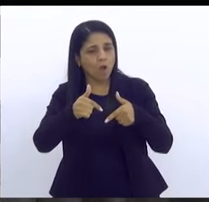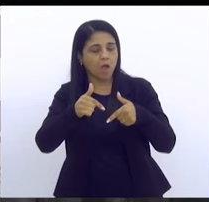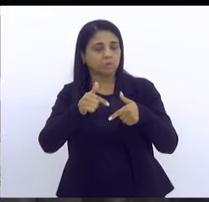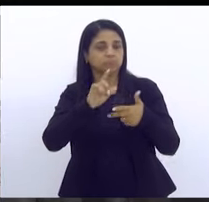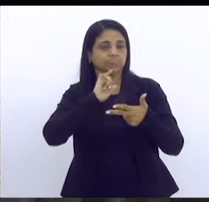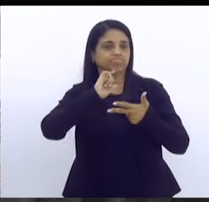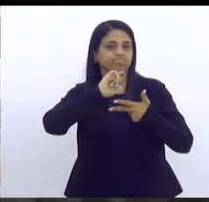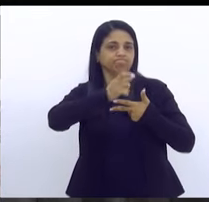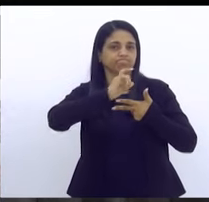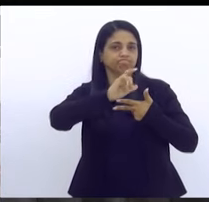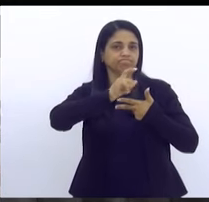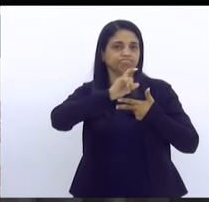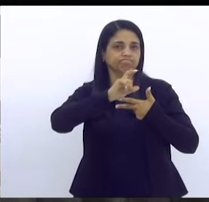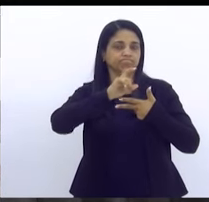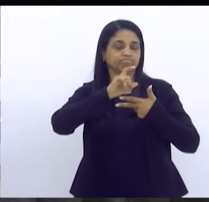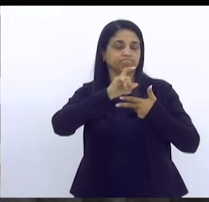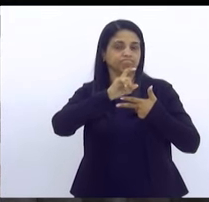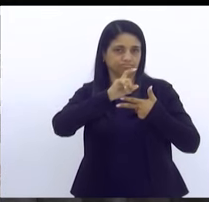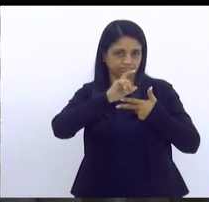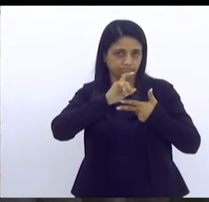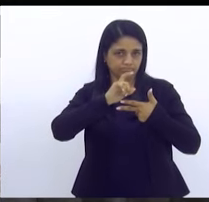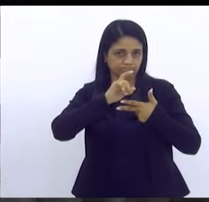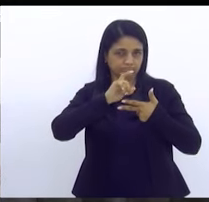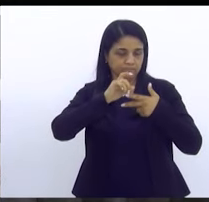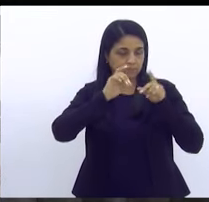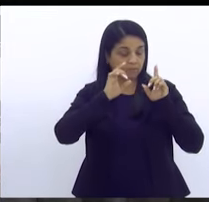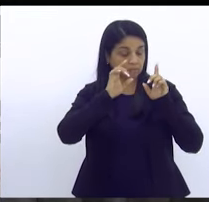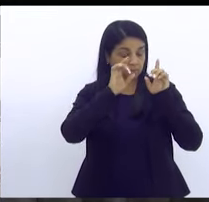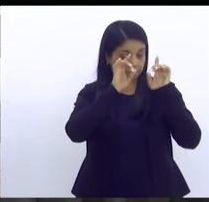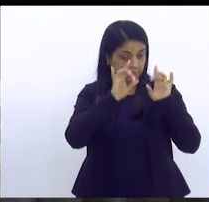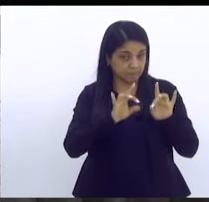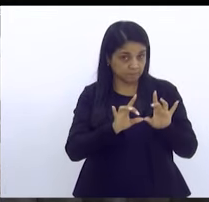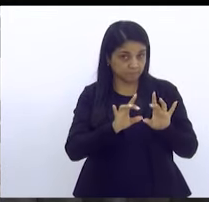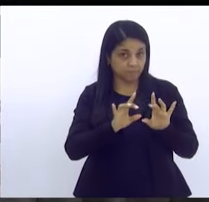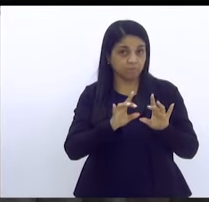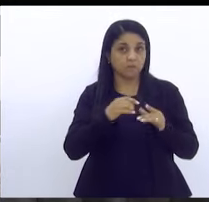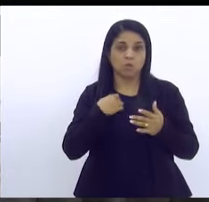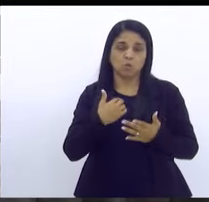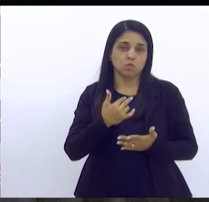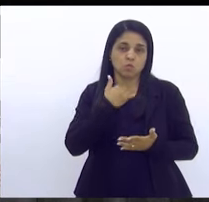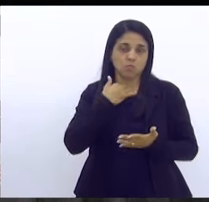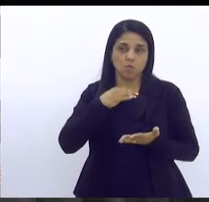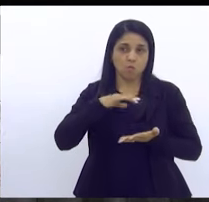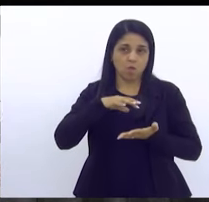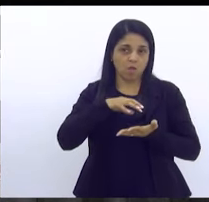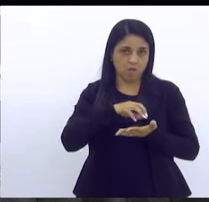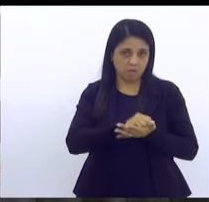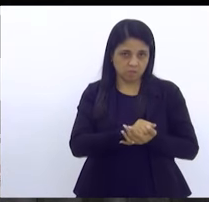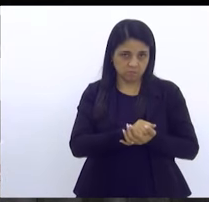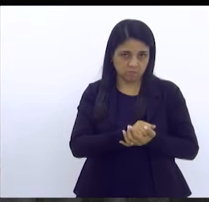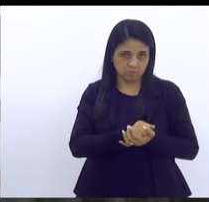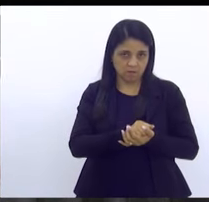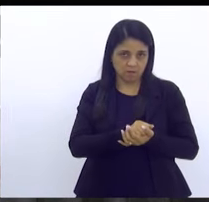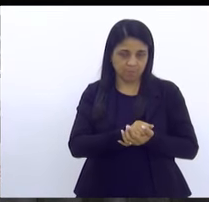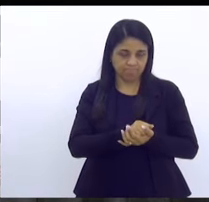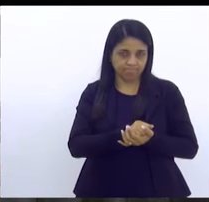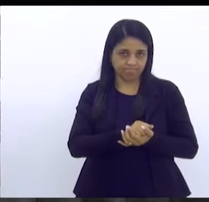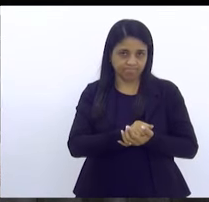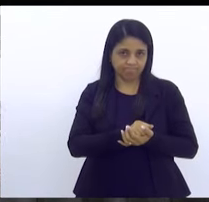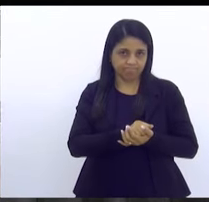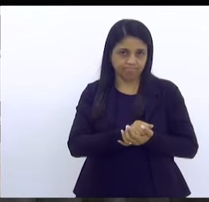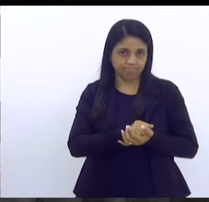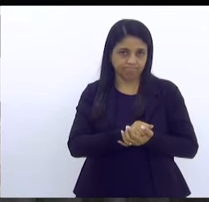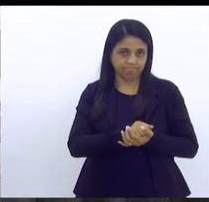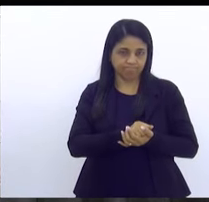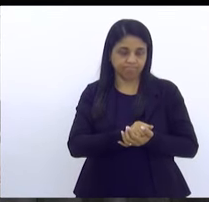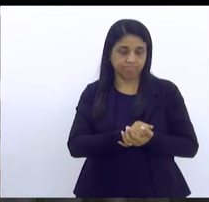Poder Executivo. Mas eu não posso deixar de registrar aqui o quanto a